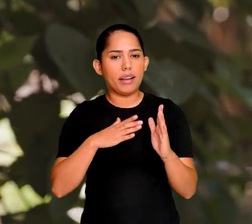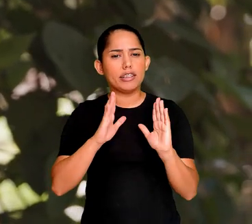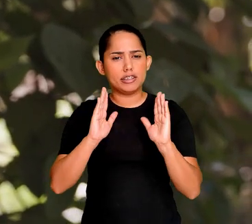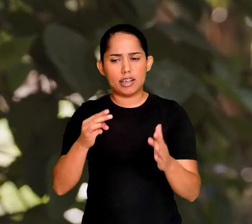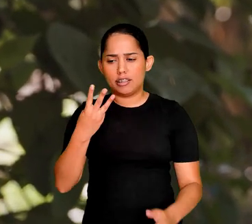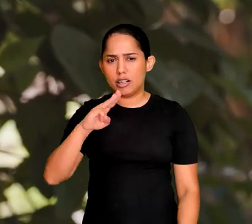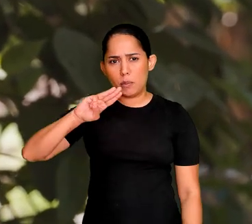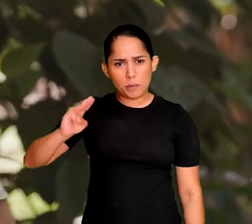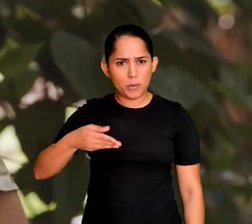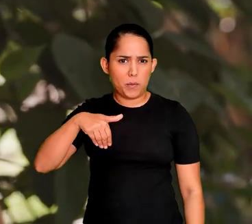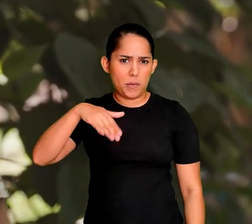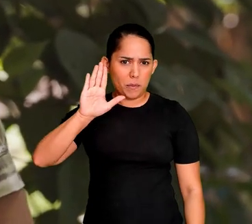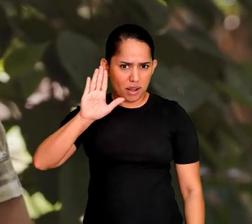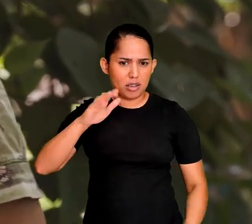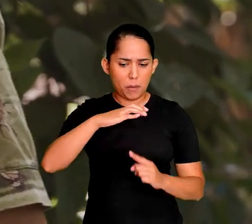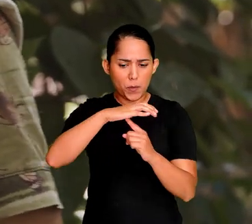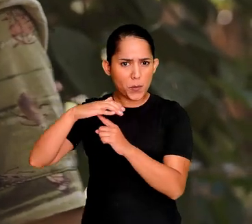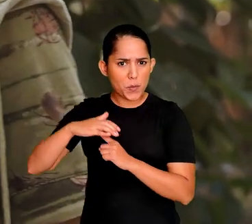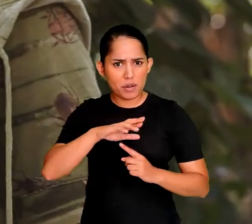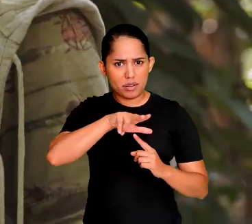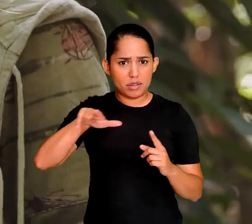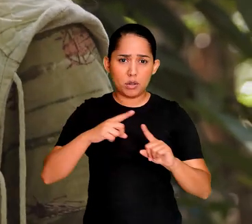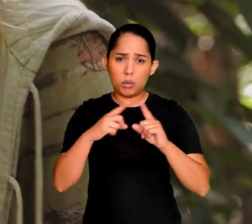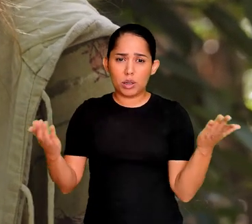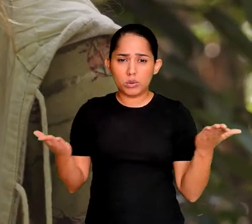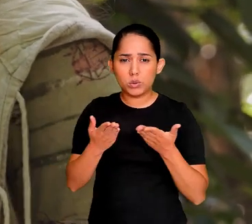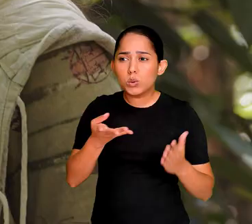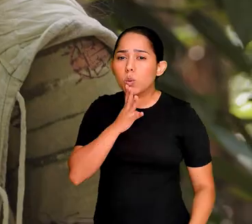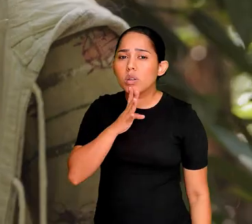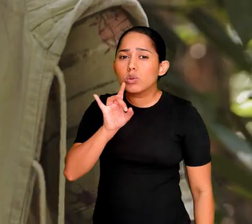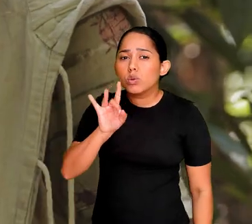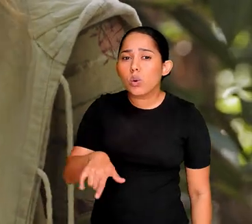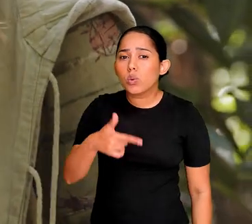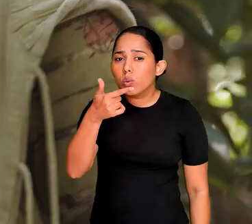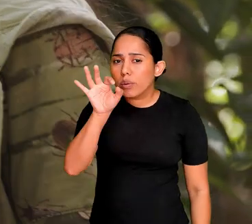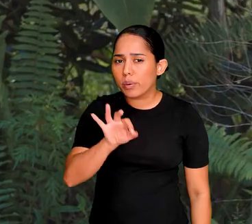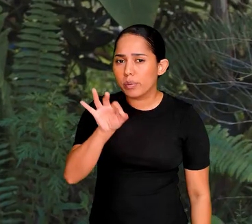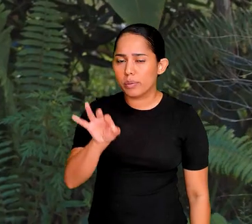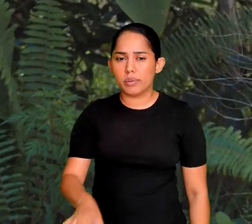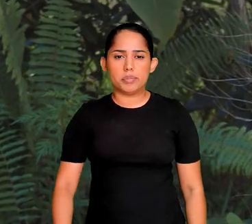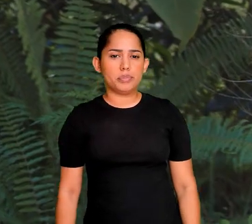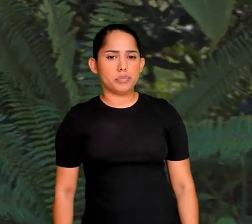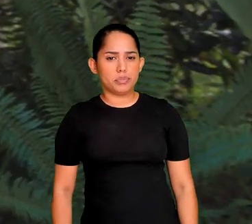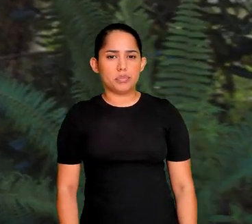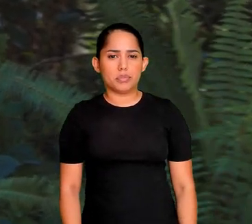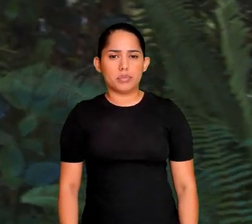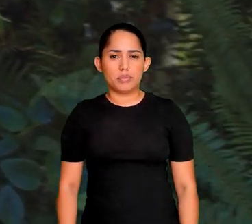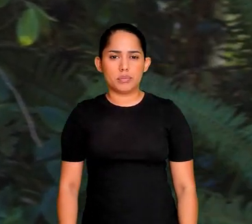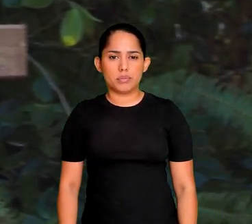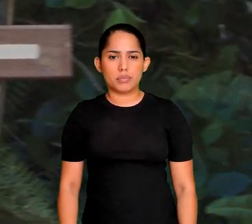de 3 milhões de espécies de cogumelos, mas a gente tem hoje um conhecimento científico de 2% disso.